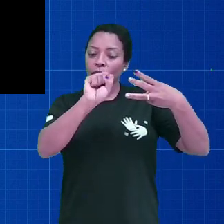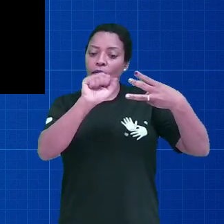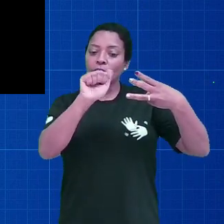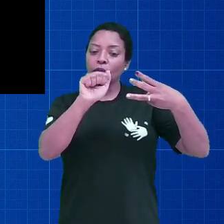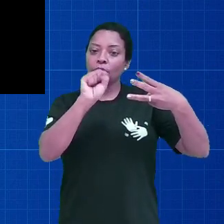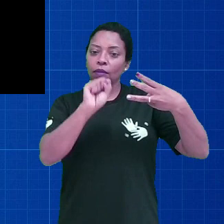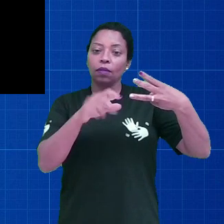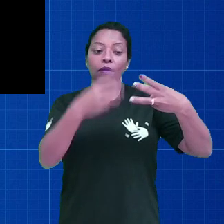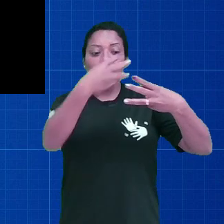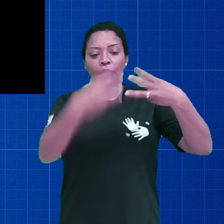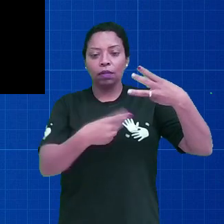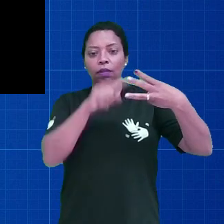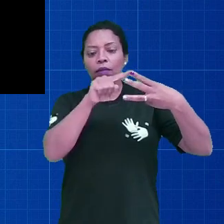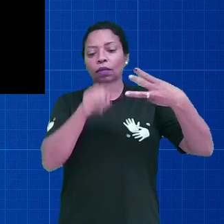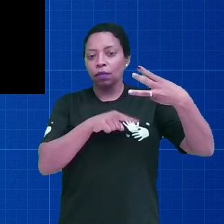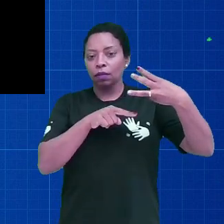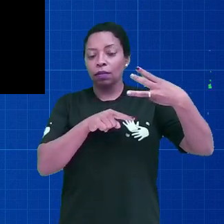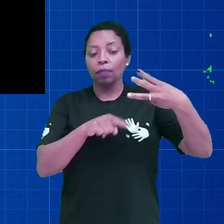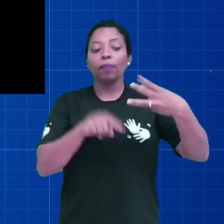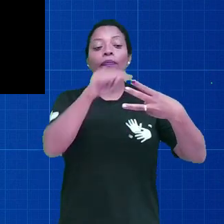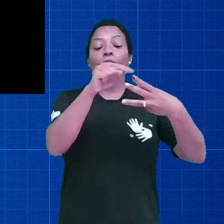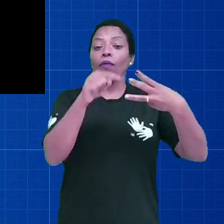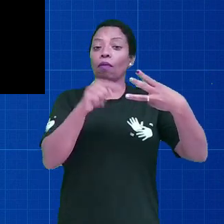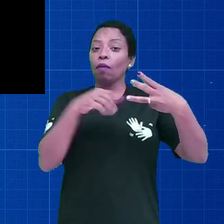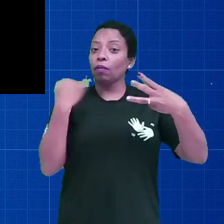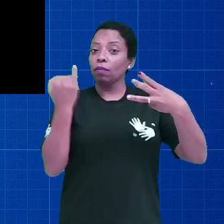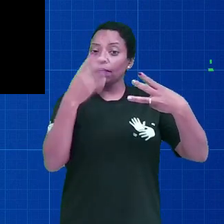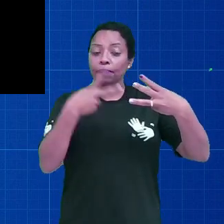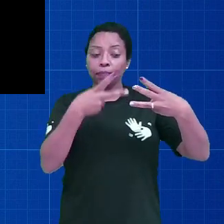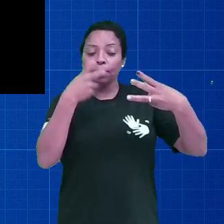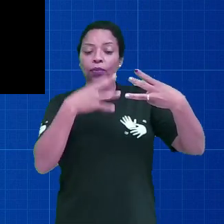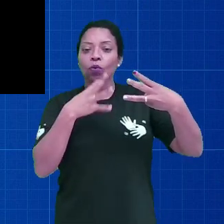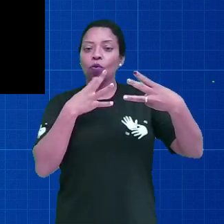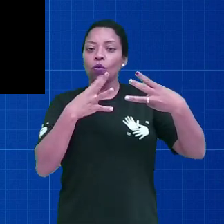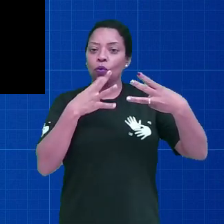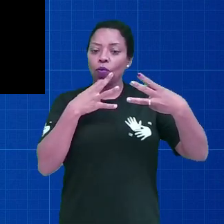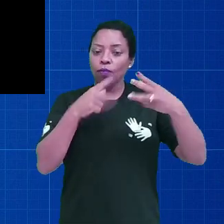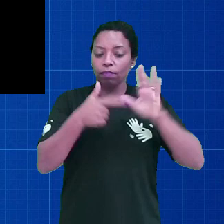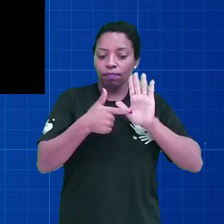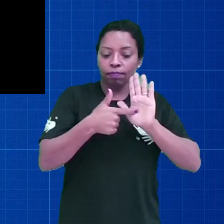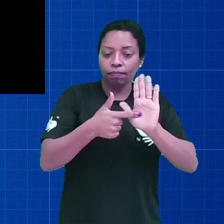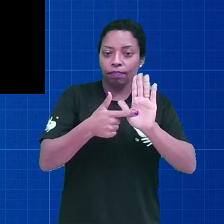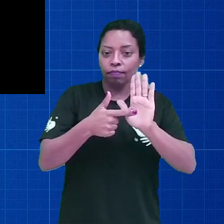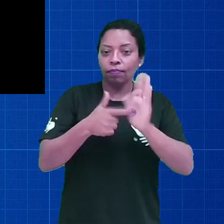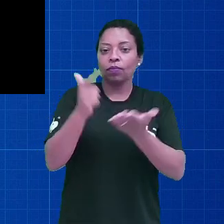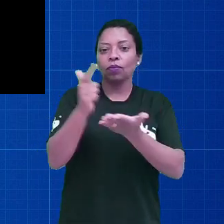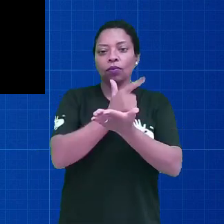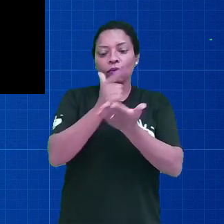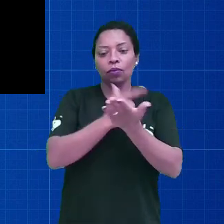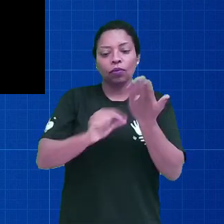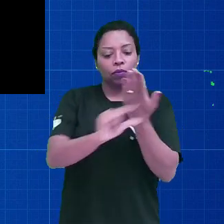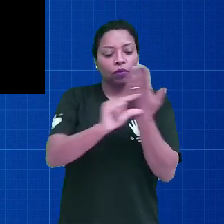temos 3. Essas 3 causas aqui são apresentadas no livro Introdução